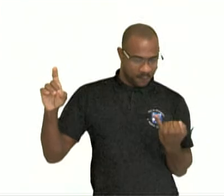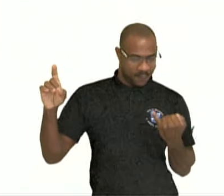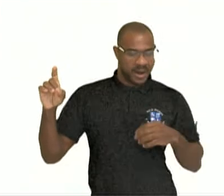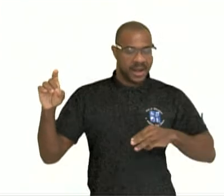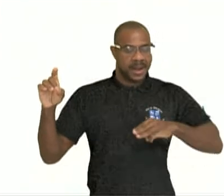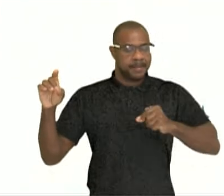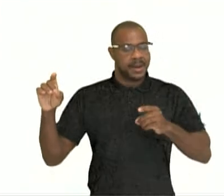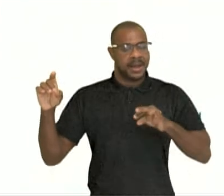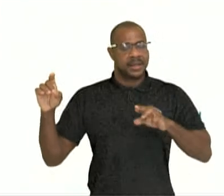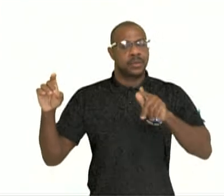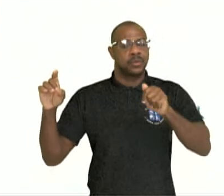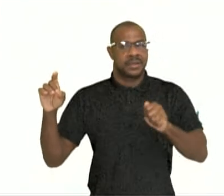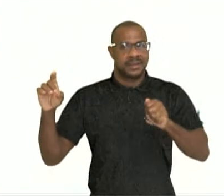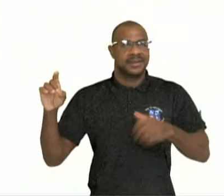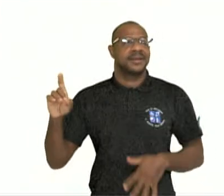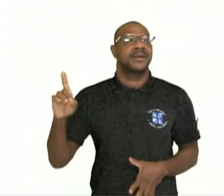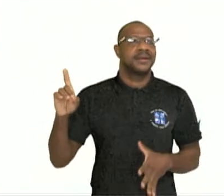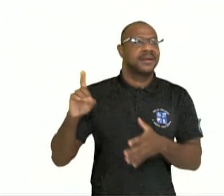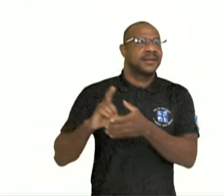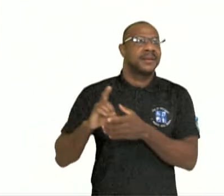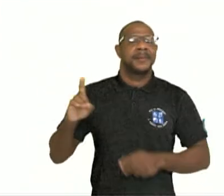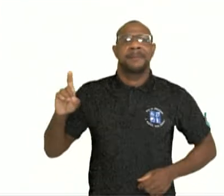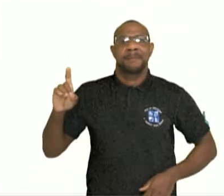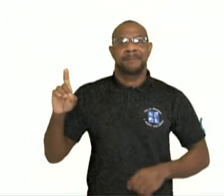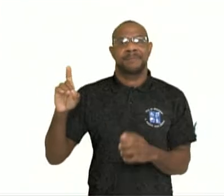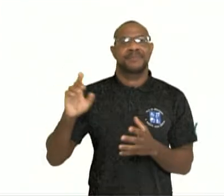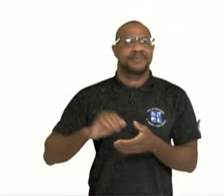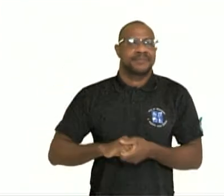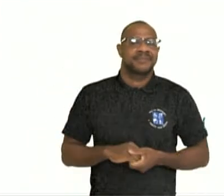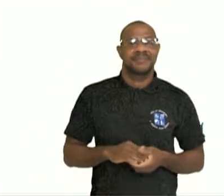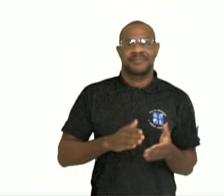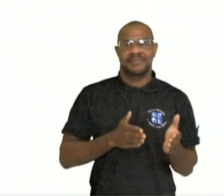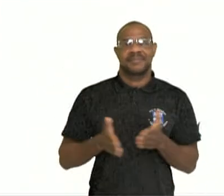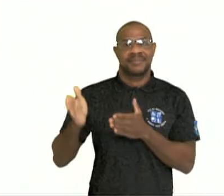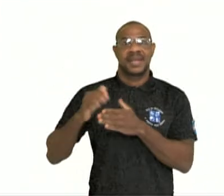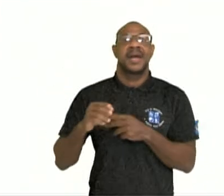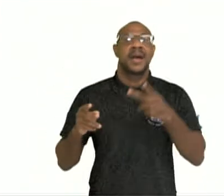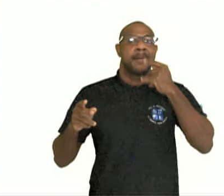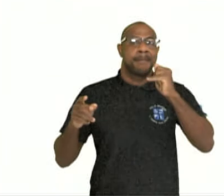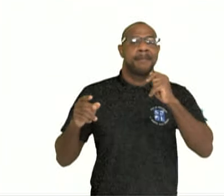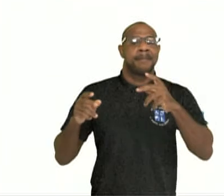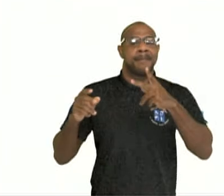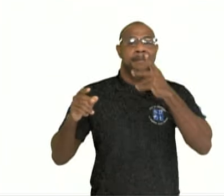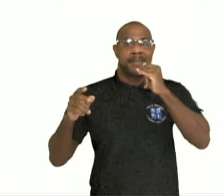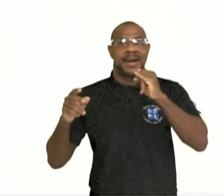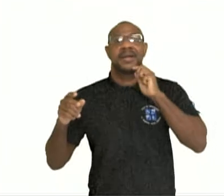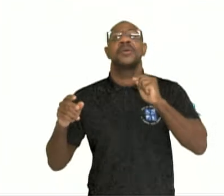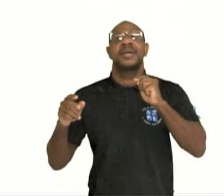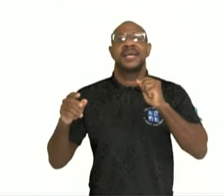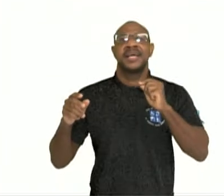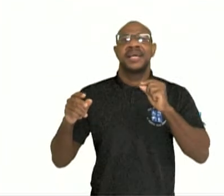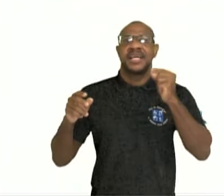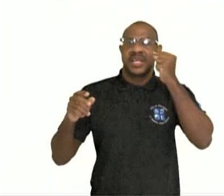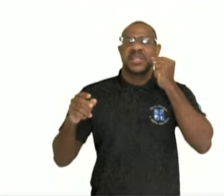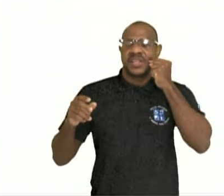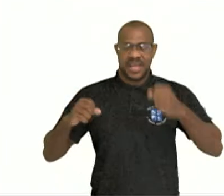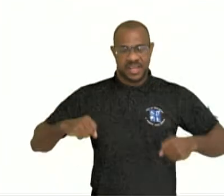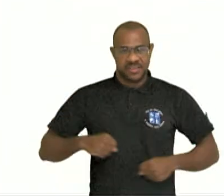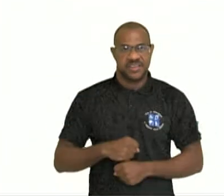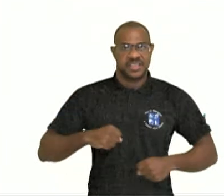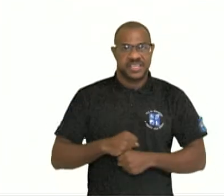Quem que é o seu Madruga? Papá da Chilindrina, seja, o pai da Chiquinha. E letra B, Senhor